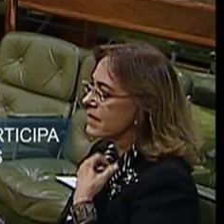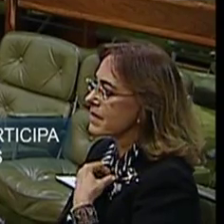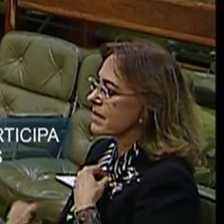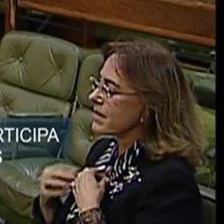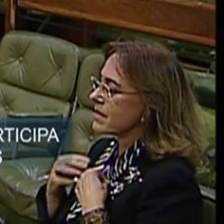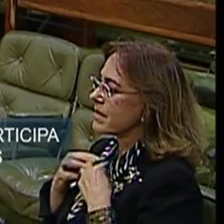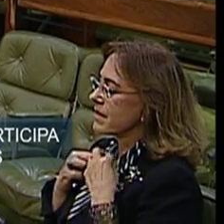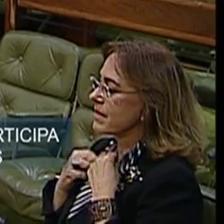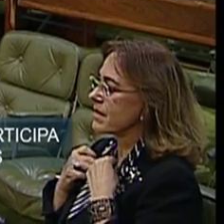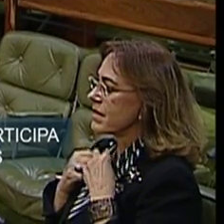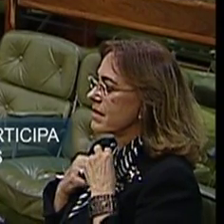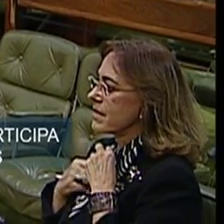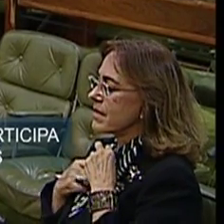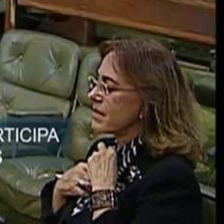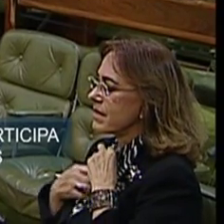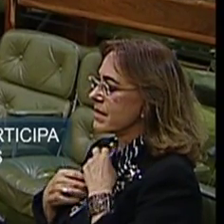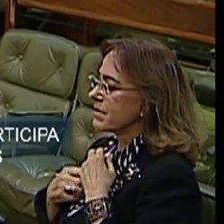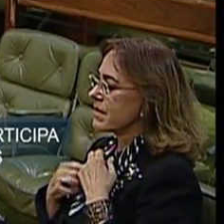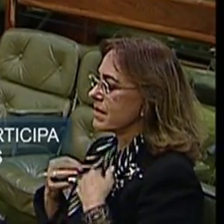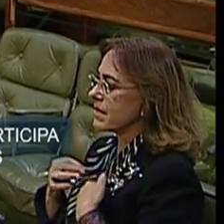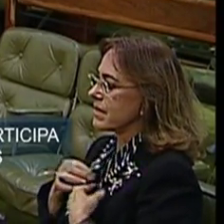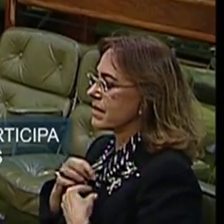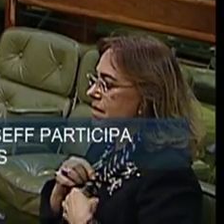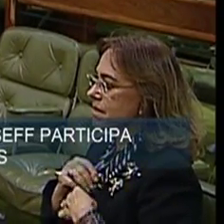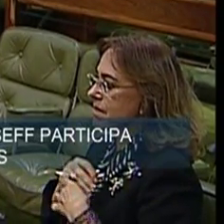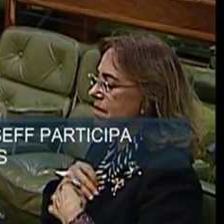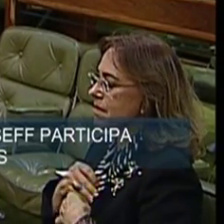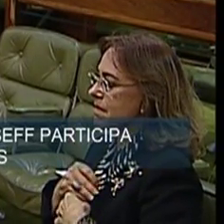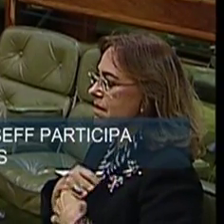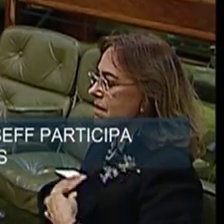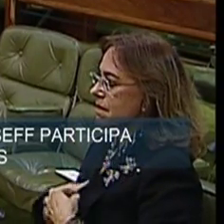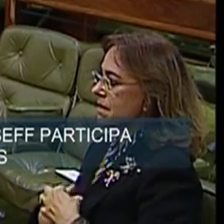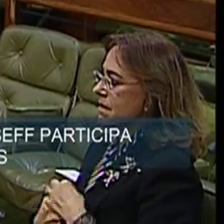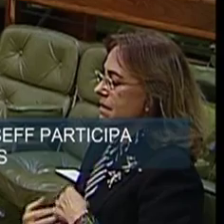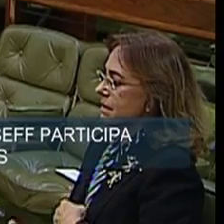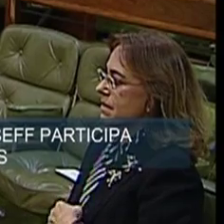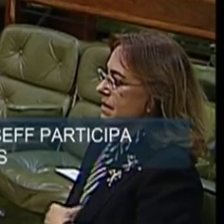Rio Branco da turma de 2011-2013.